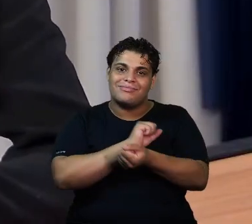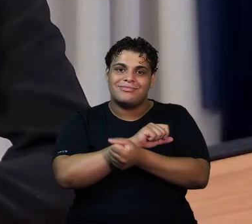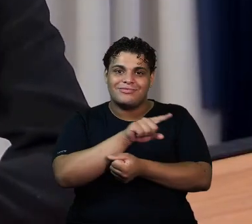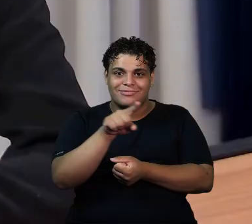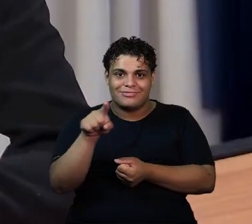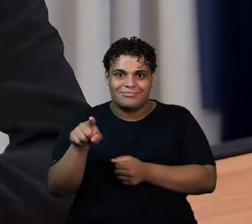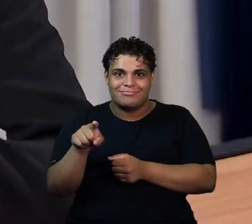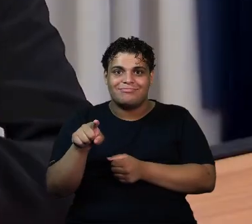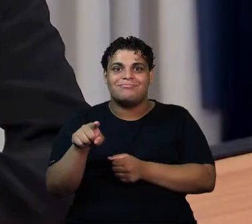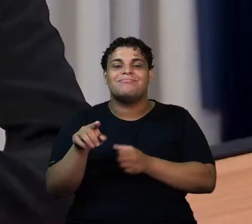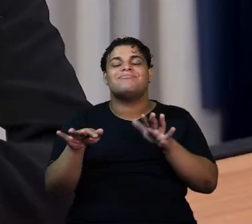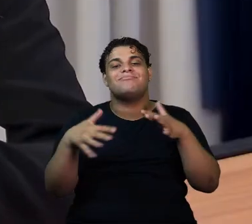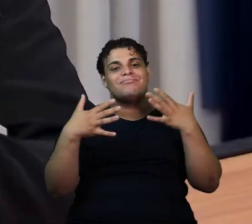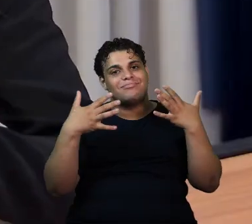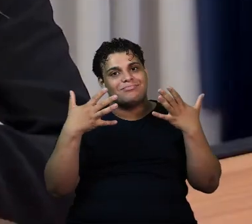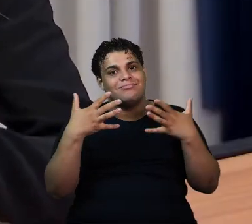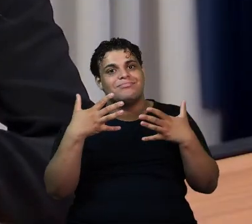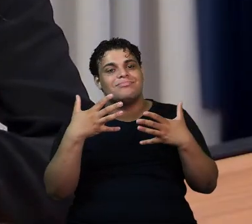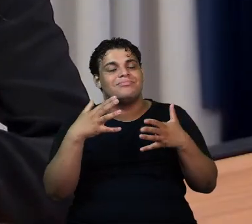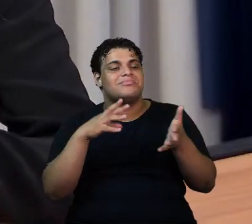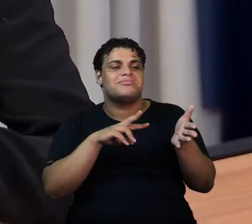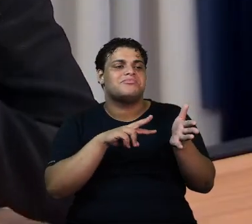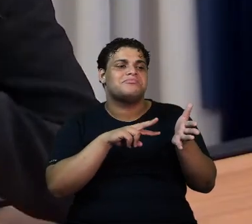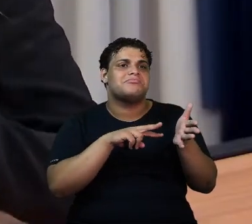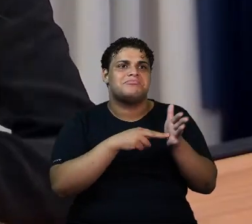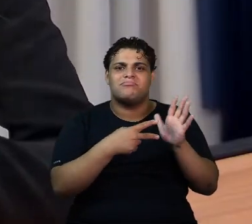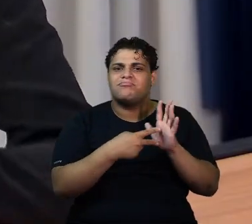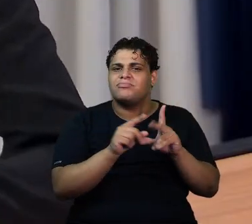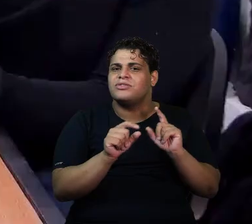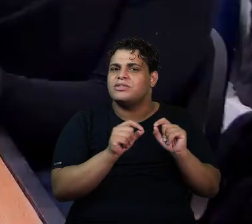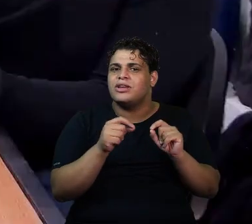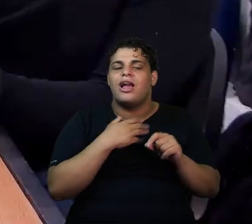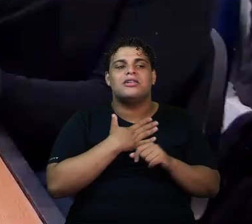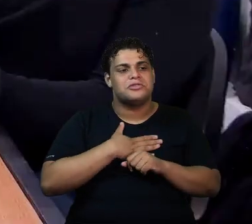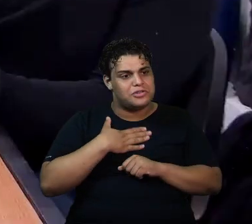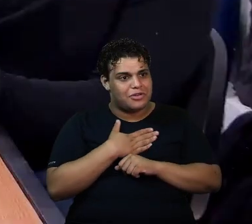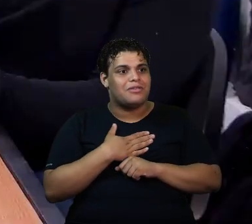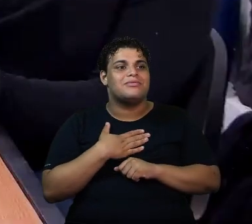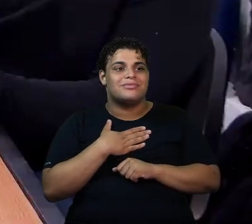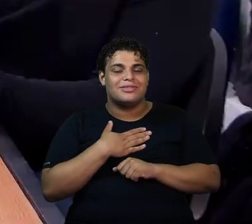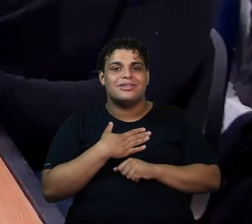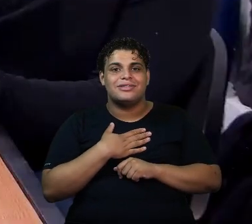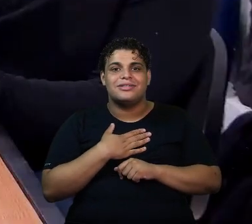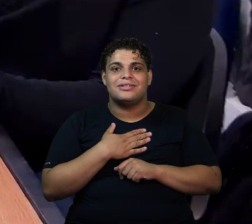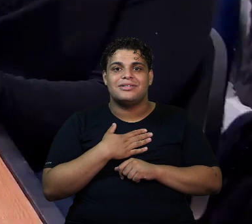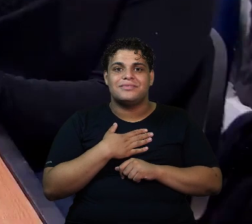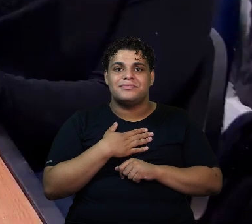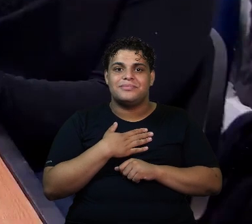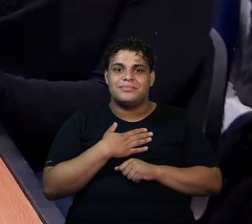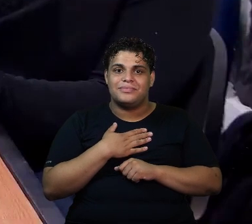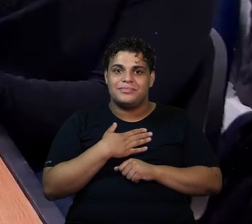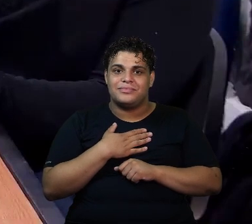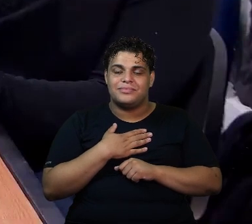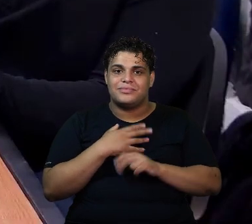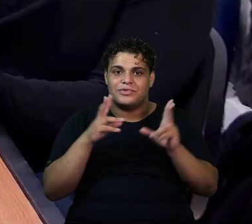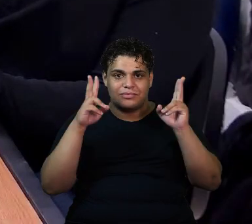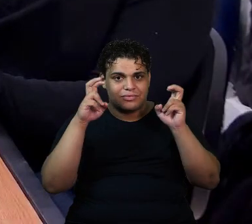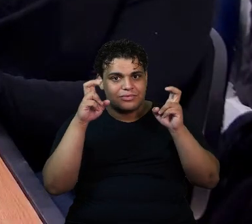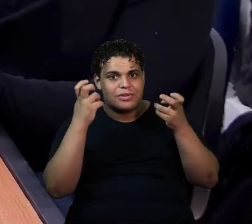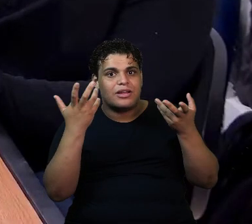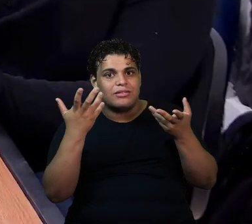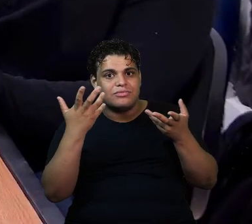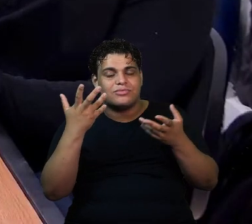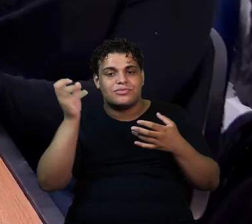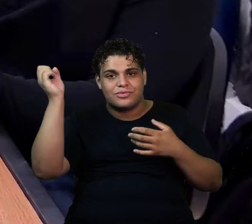se divertido no sentido de gostar do nosso papo, das nossas proposições, das